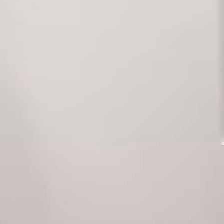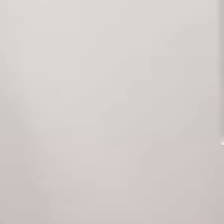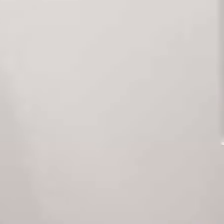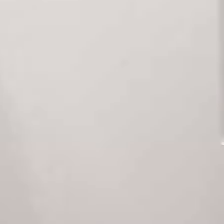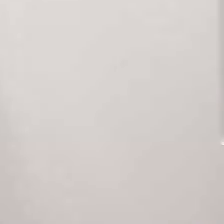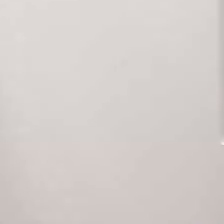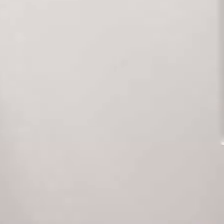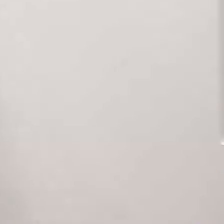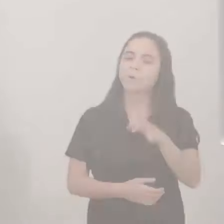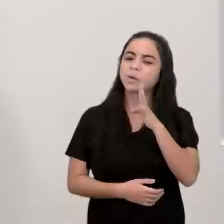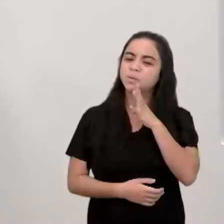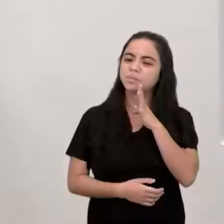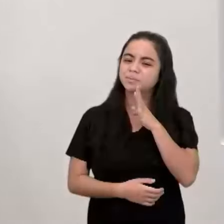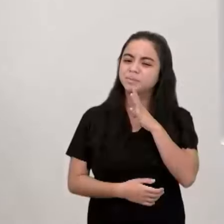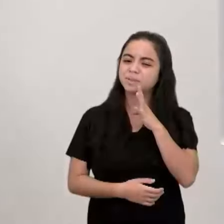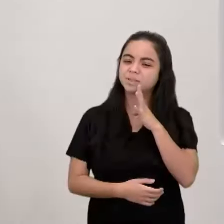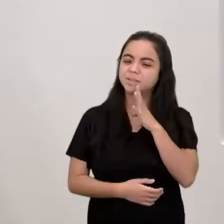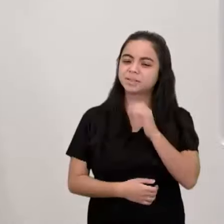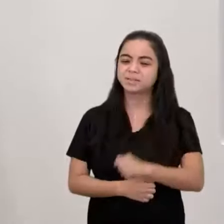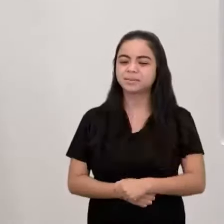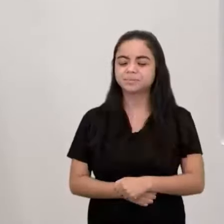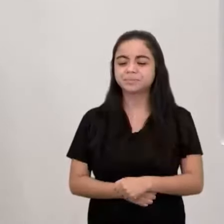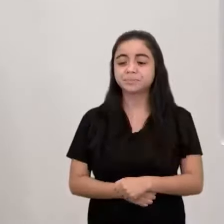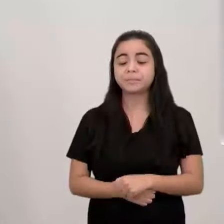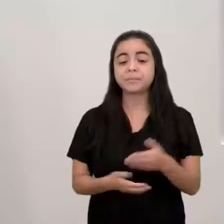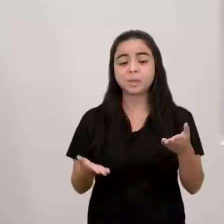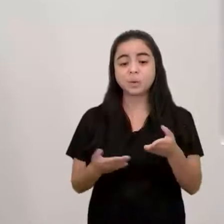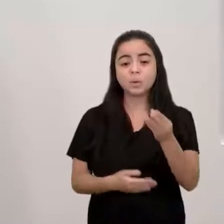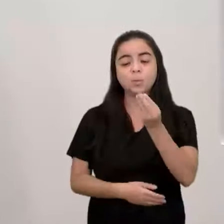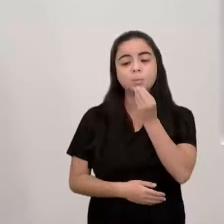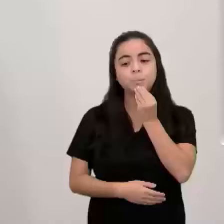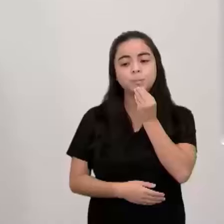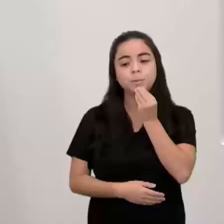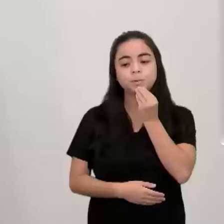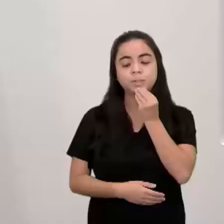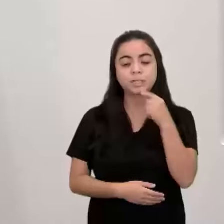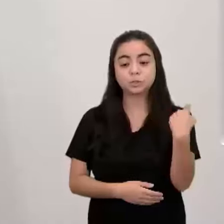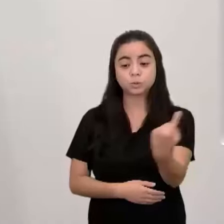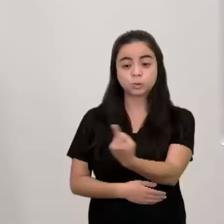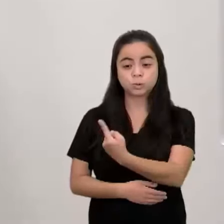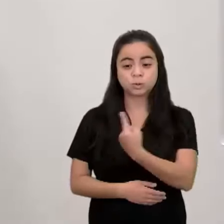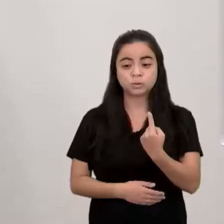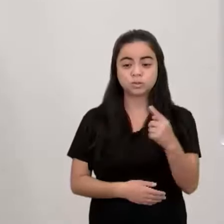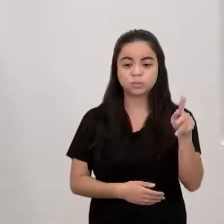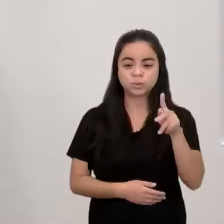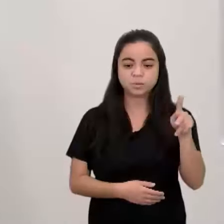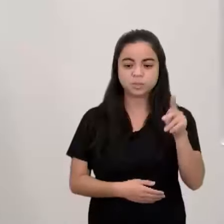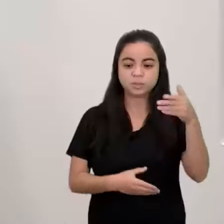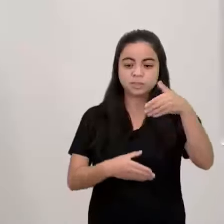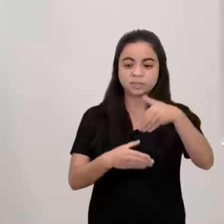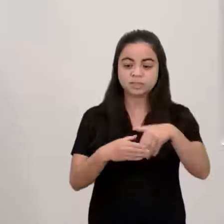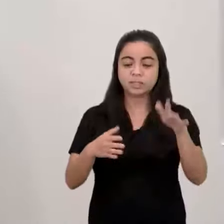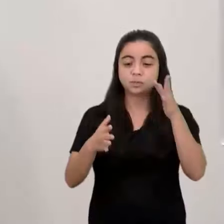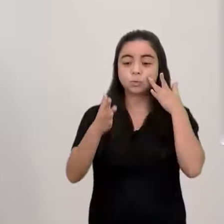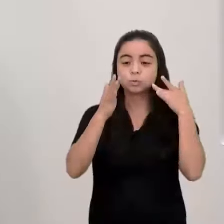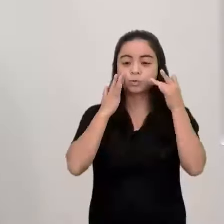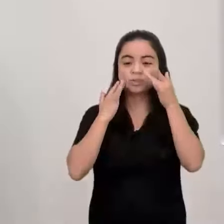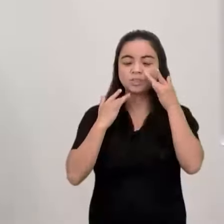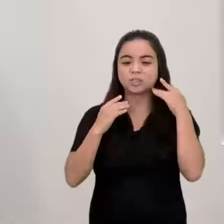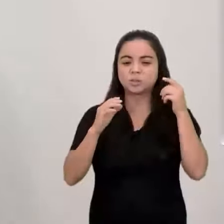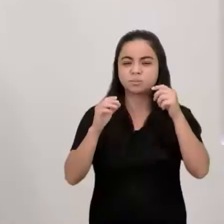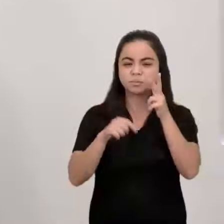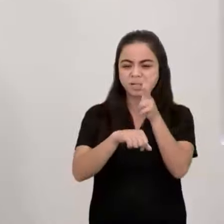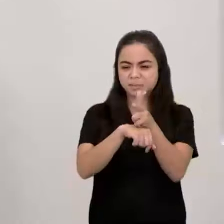Que bacana, né? Então vocês tiveram aí a oportunidade, né? Onde nós professores estávamos no Teatro Municipal para fazer uma